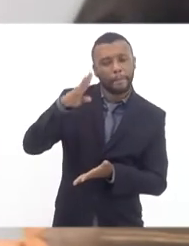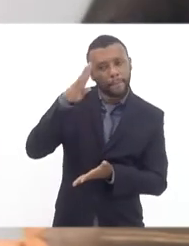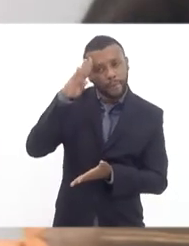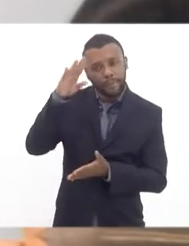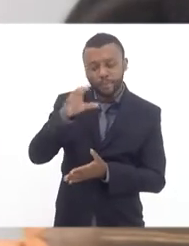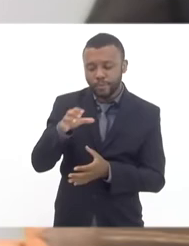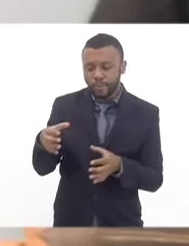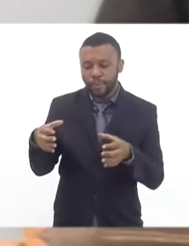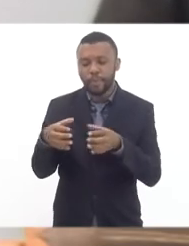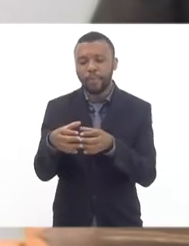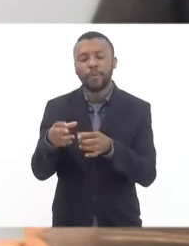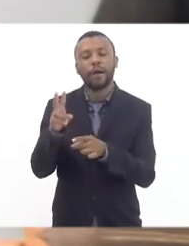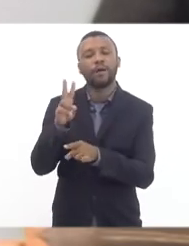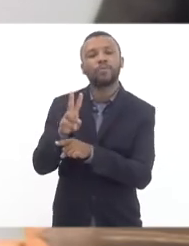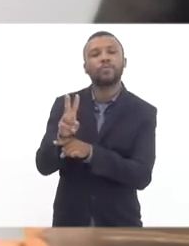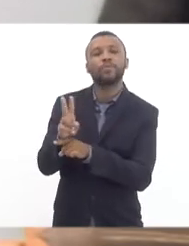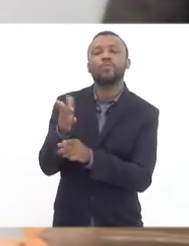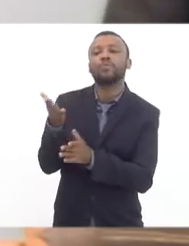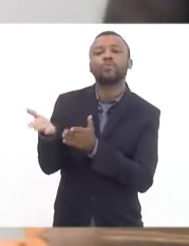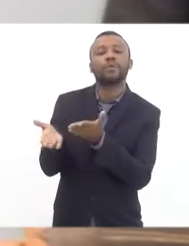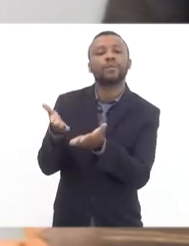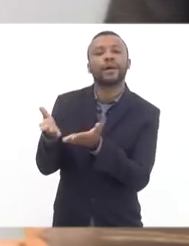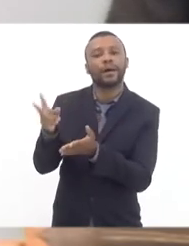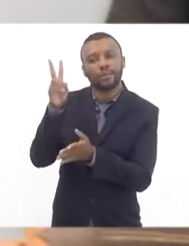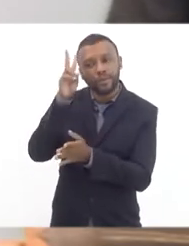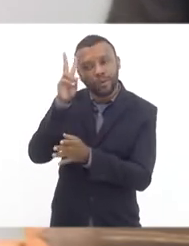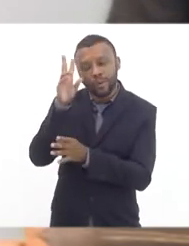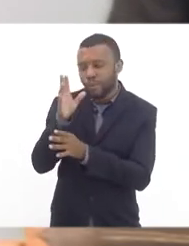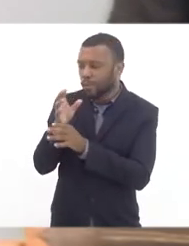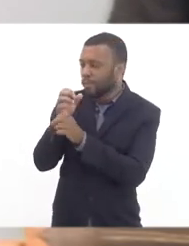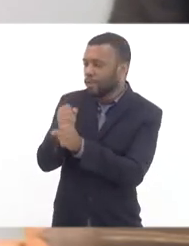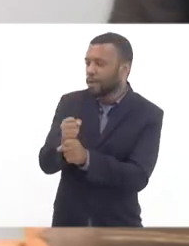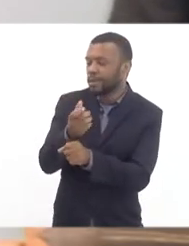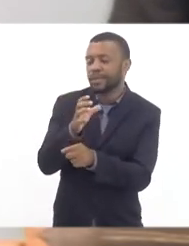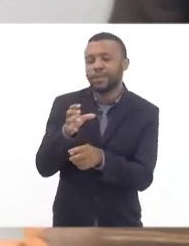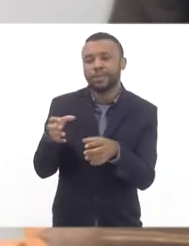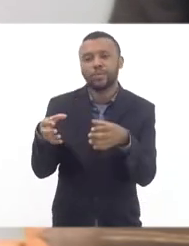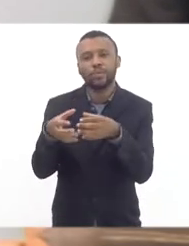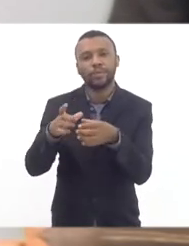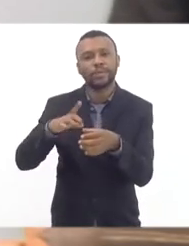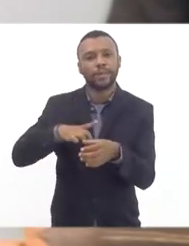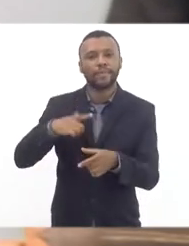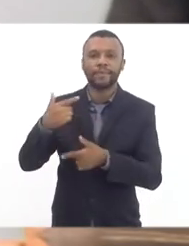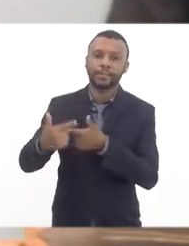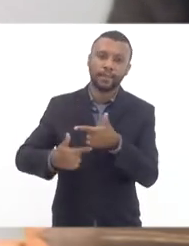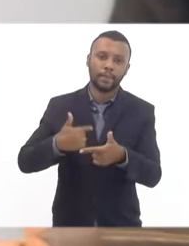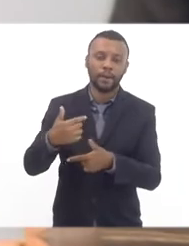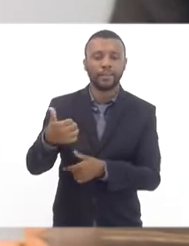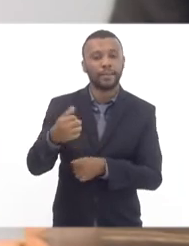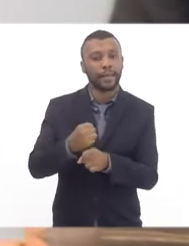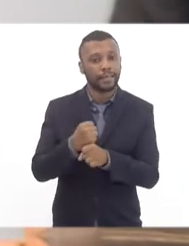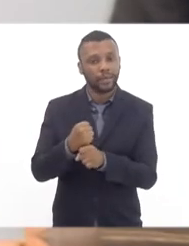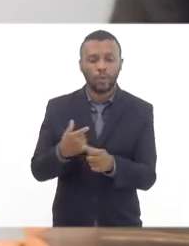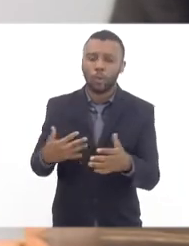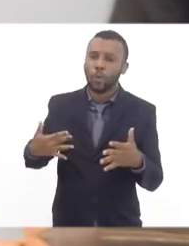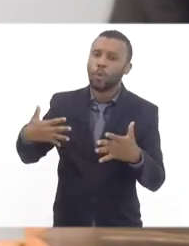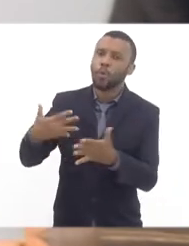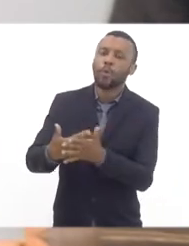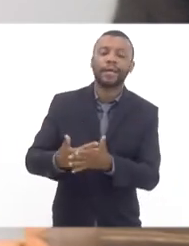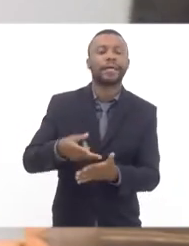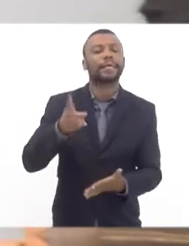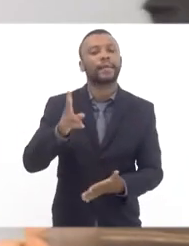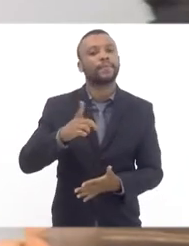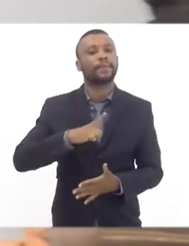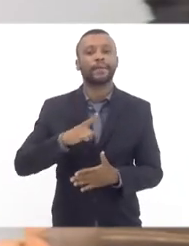no cuidado com a memória, né? Esse grupo que manteve esse trabalho durante esses 10 anos sempre se ocupou disso,